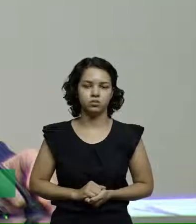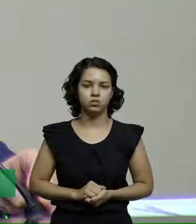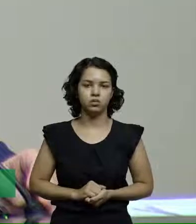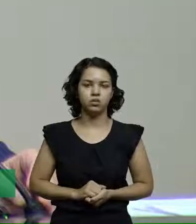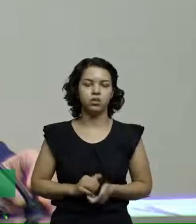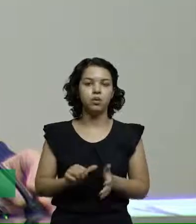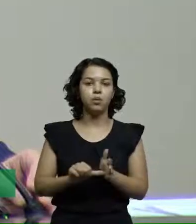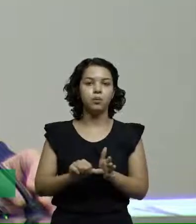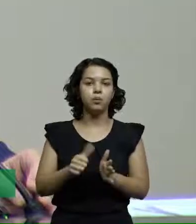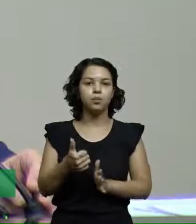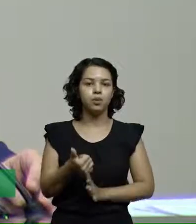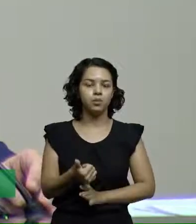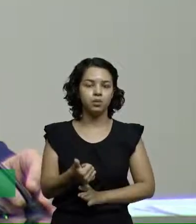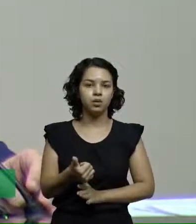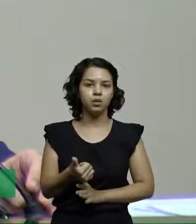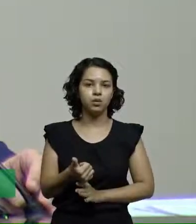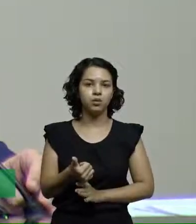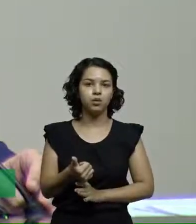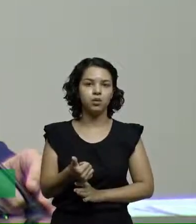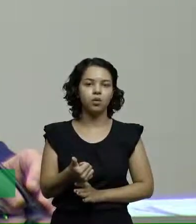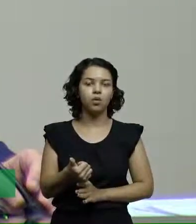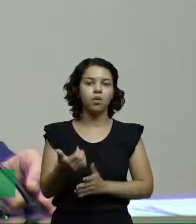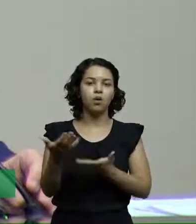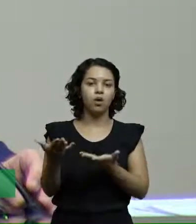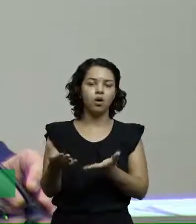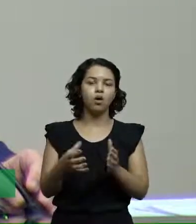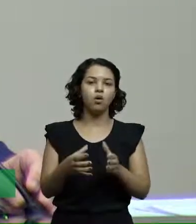primeiro horário hoje pertence ao bloco